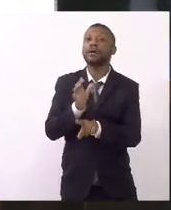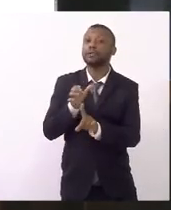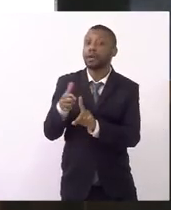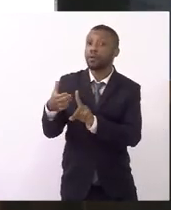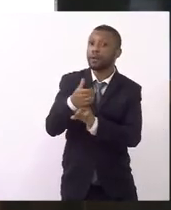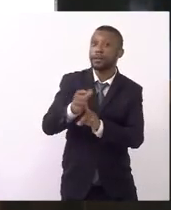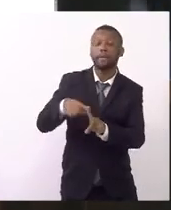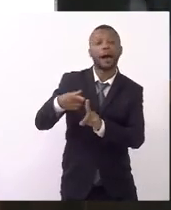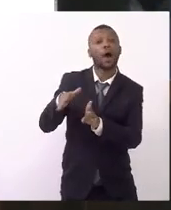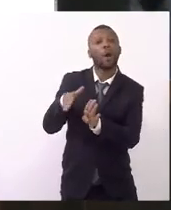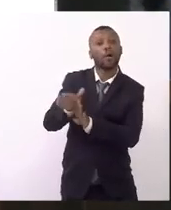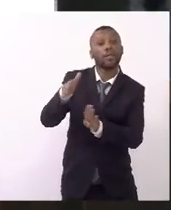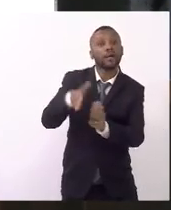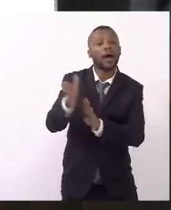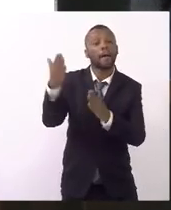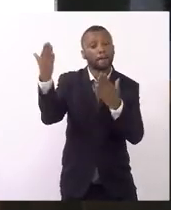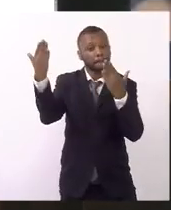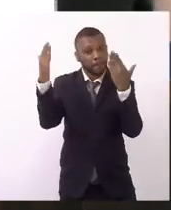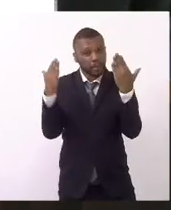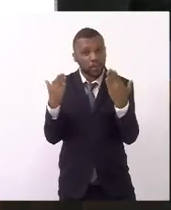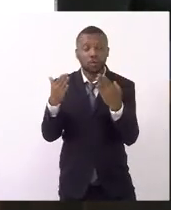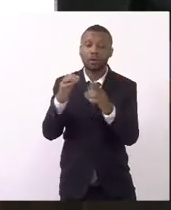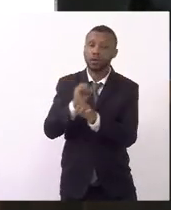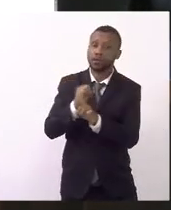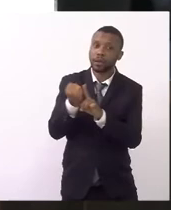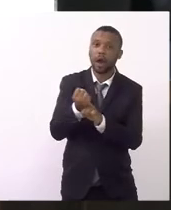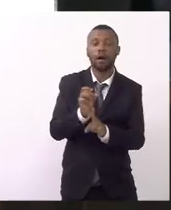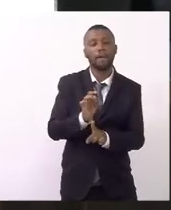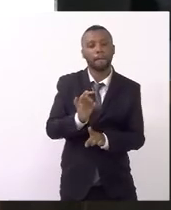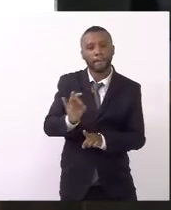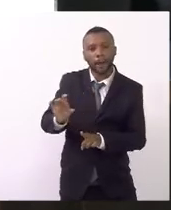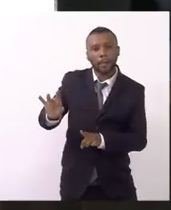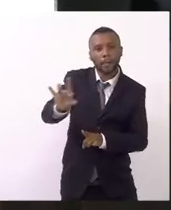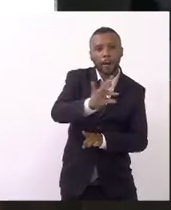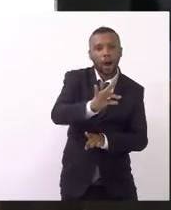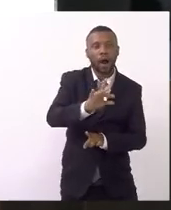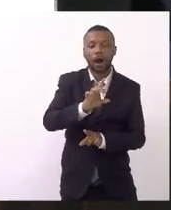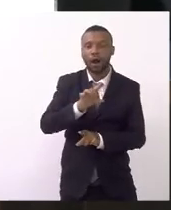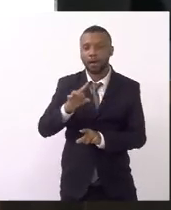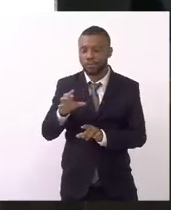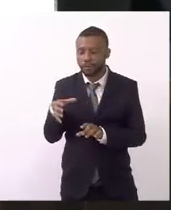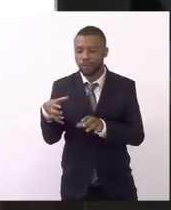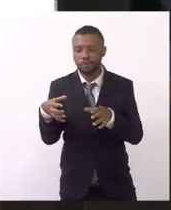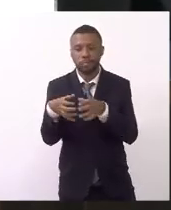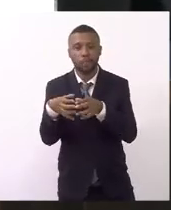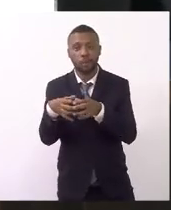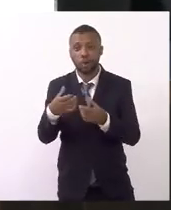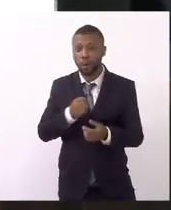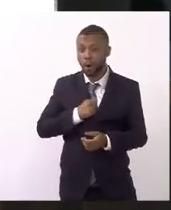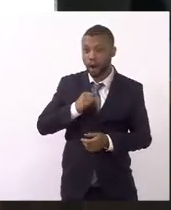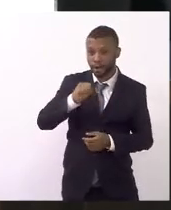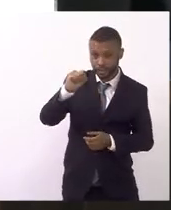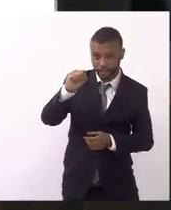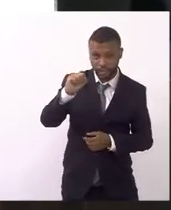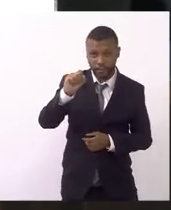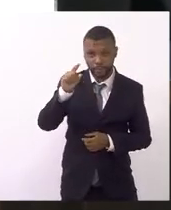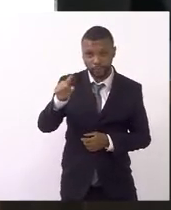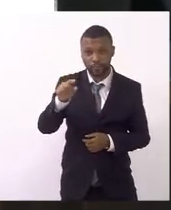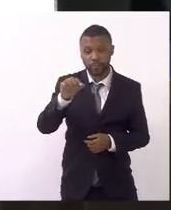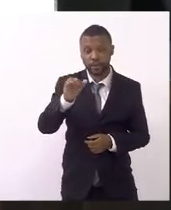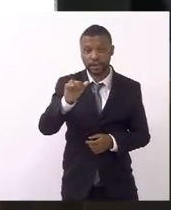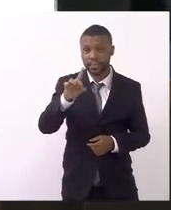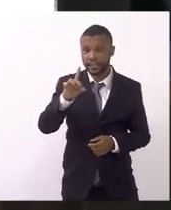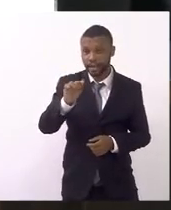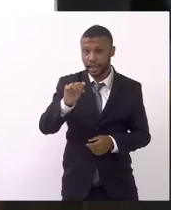acolhida e orientação psicossocial individual e coletiva e o achei da e